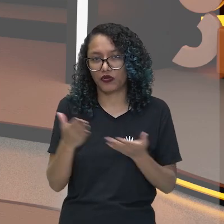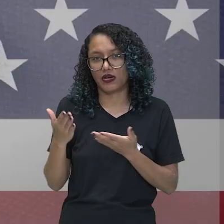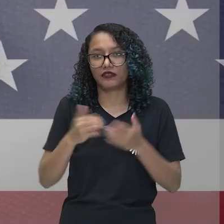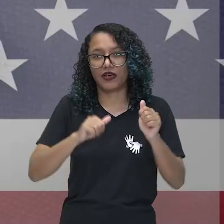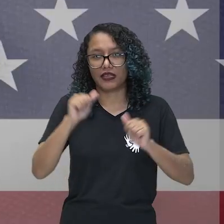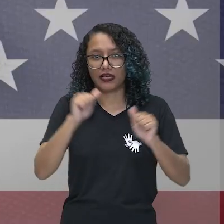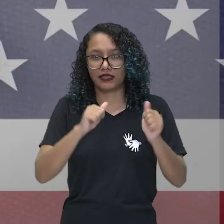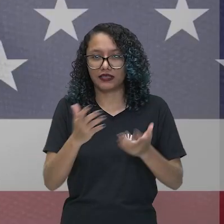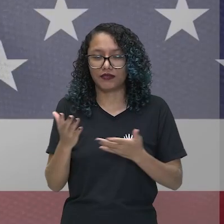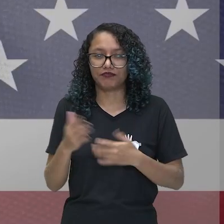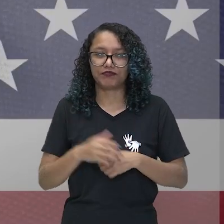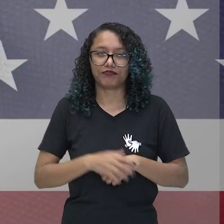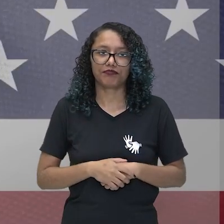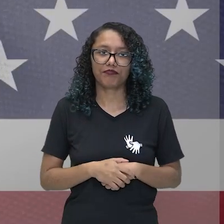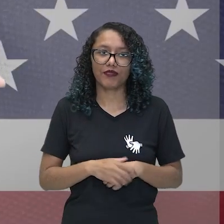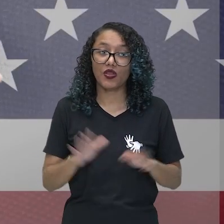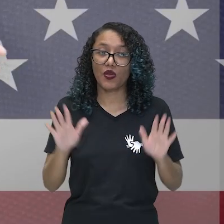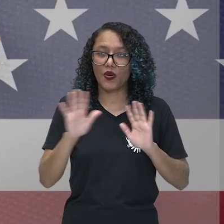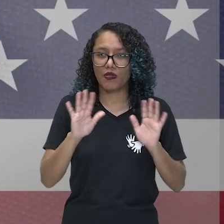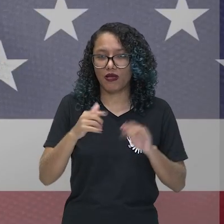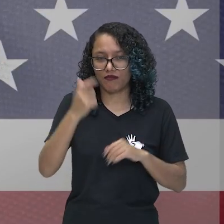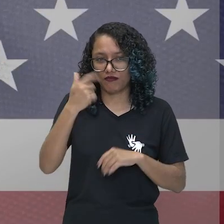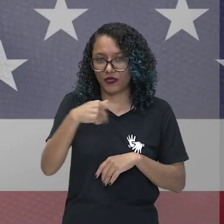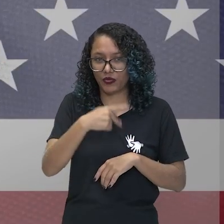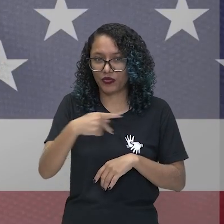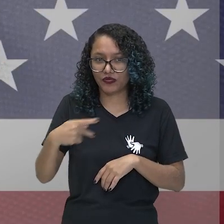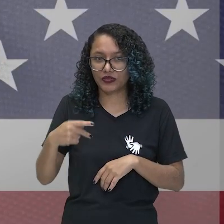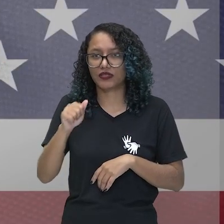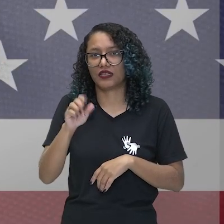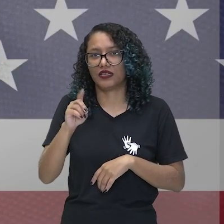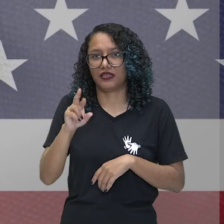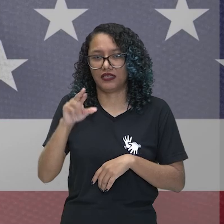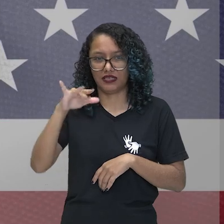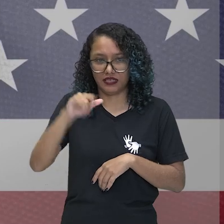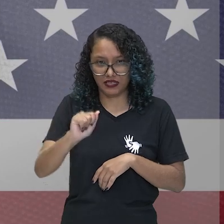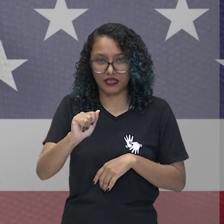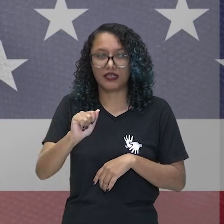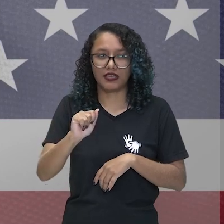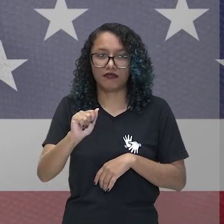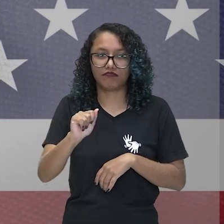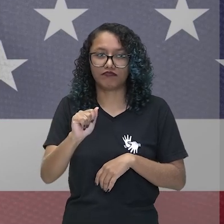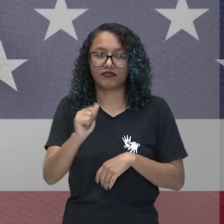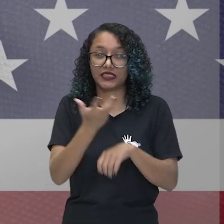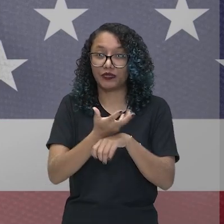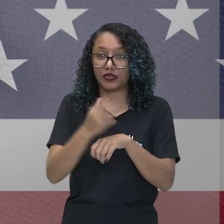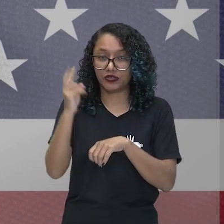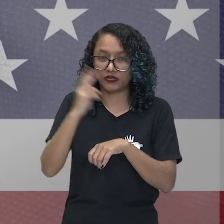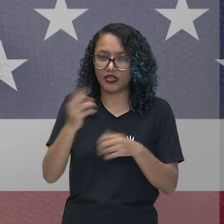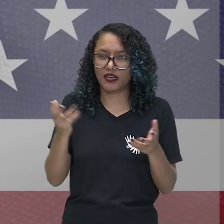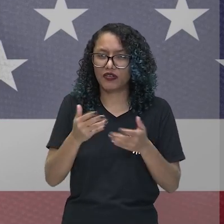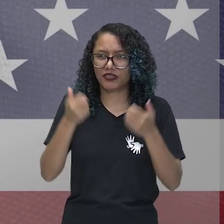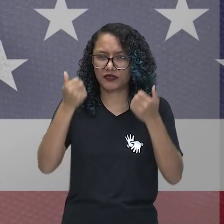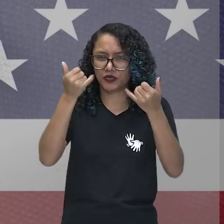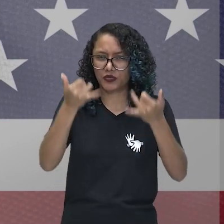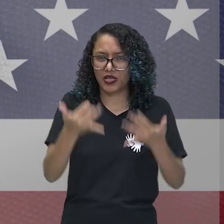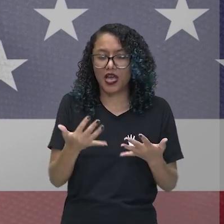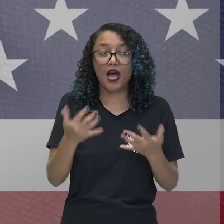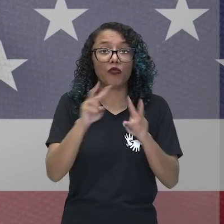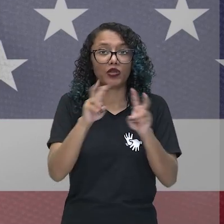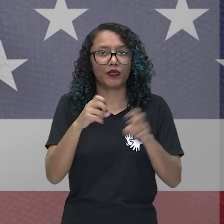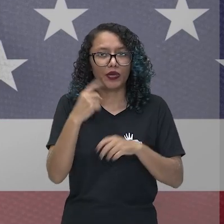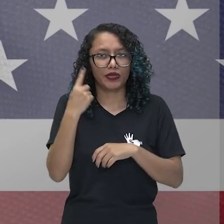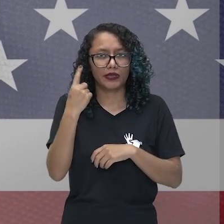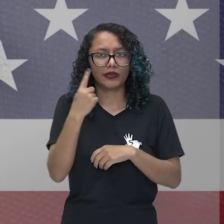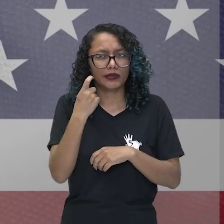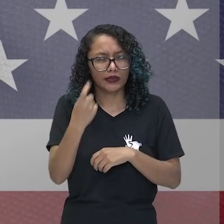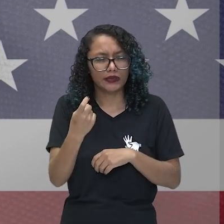ocorreram. Olá, queridos! Eu sou a professora Adriana Cabral, do Componente de História, e hoje vamos tratar de um assunto bem interessante, que é,